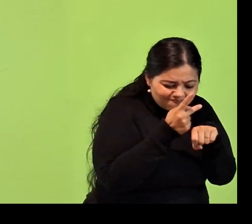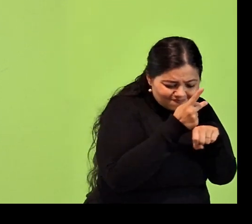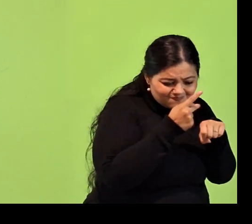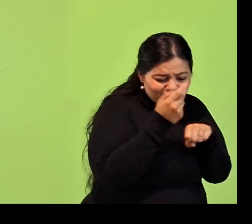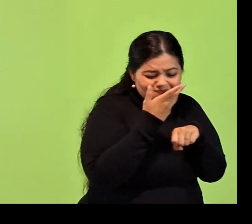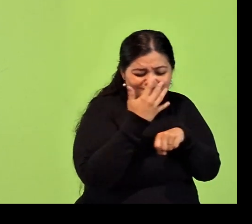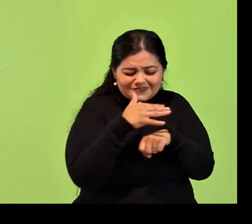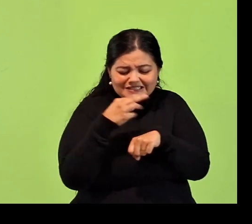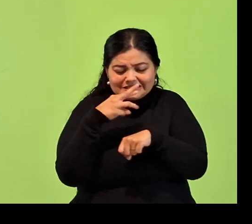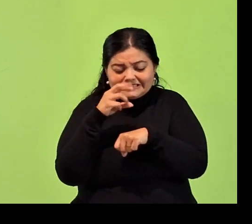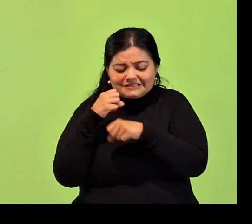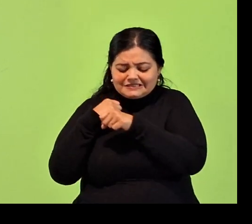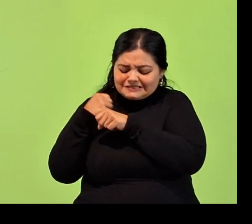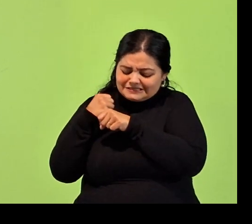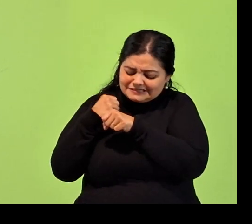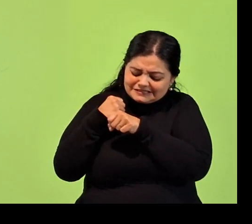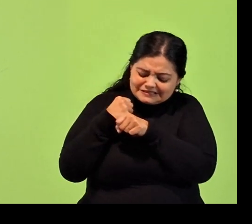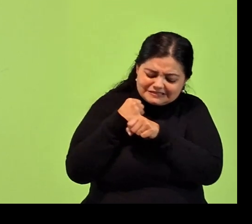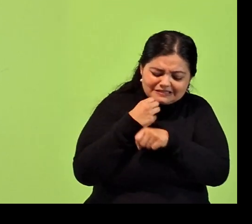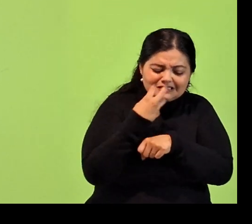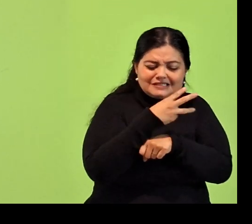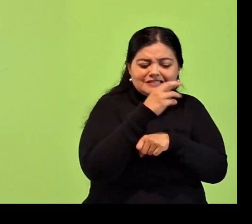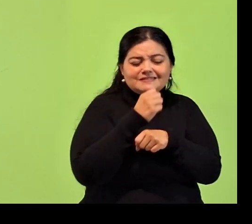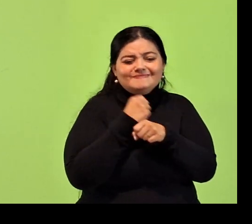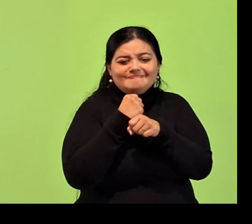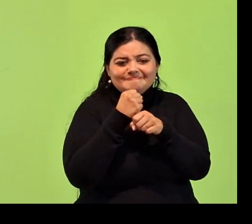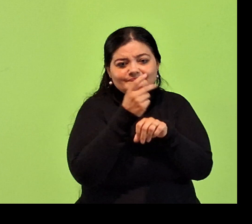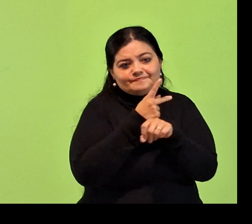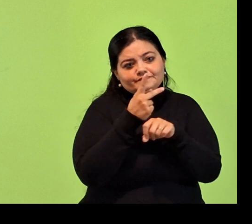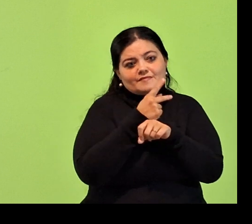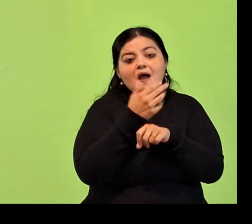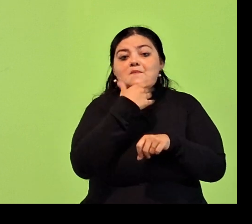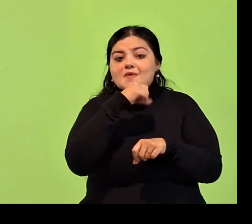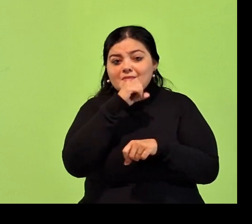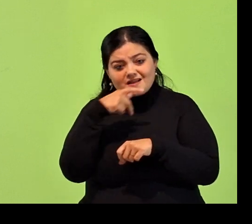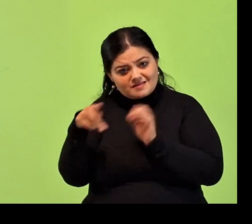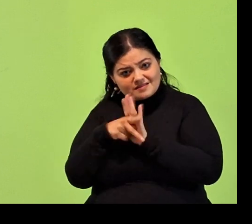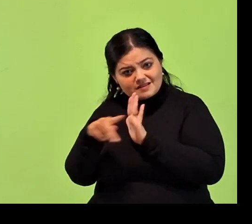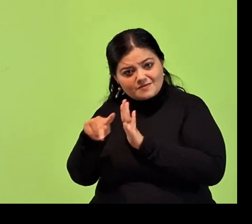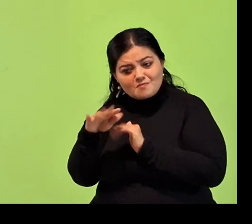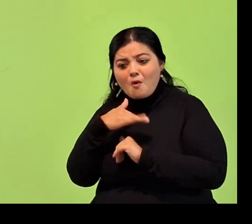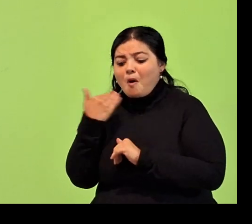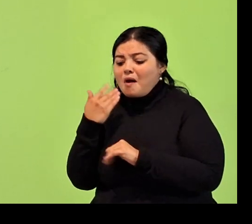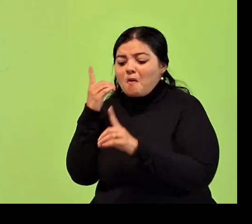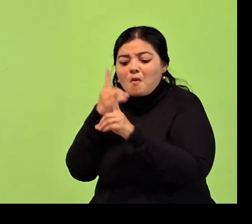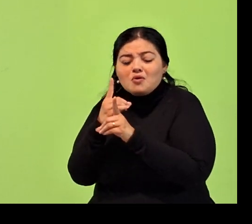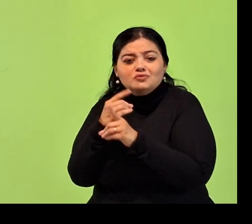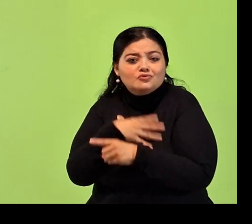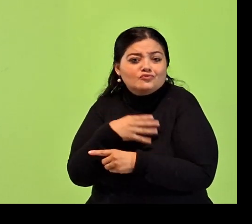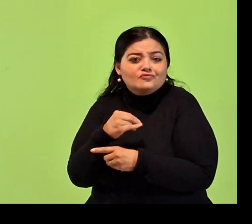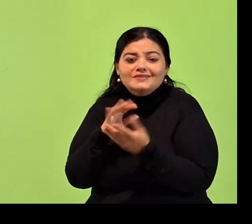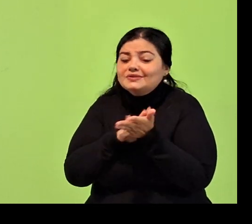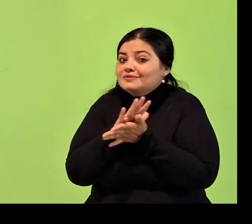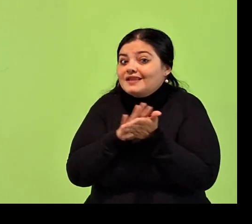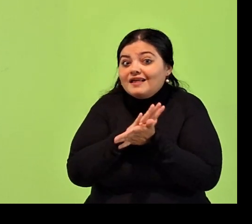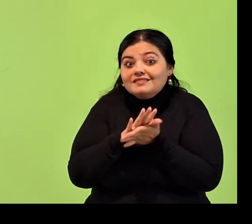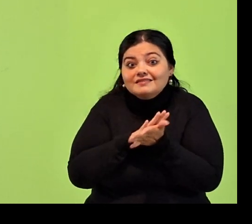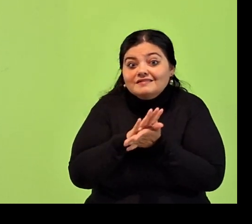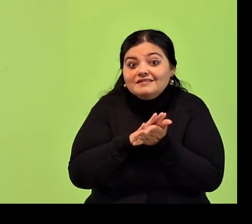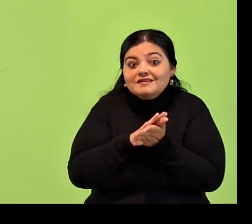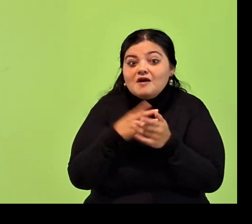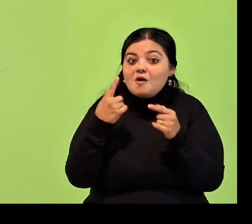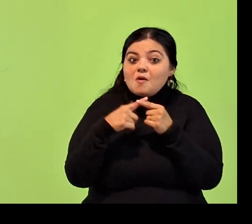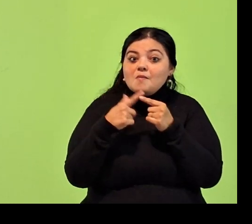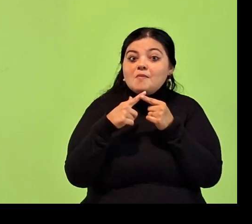anos. O seu pai morreu sem encontrar o filho, que estava estocado